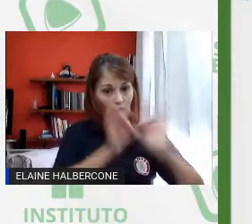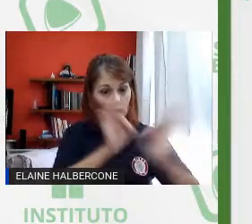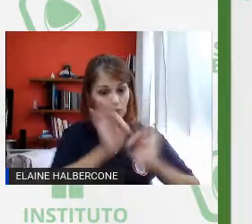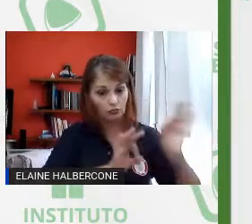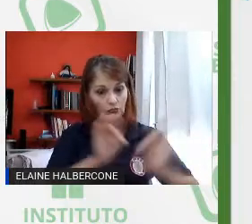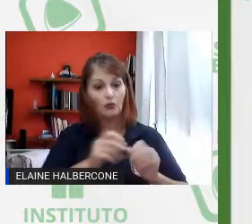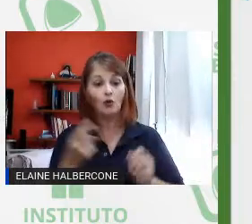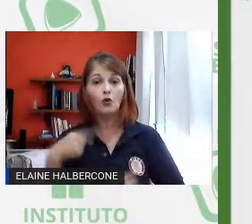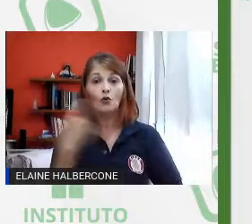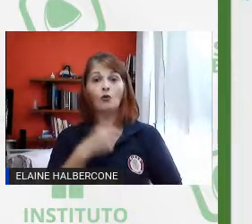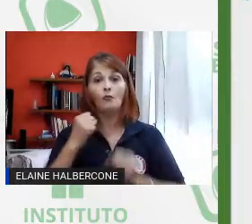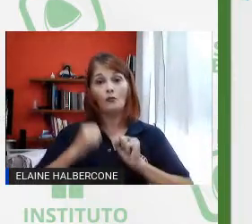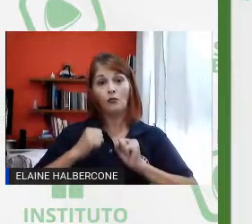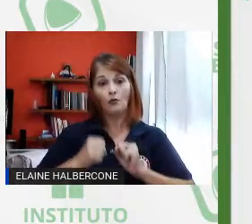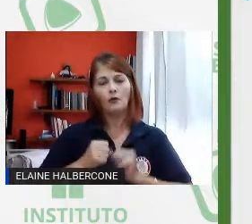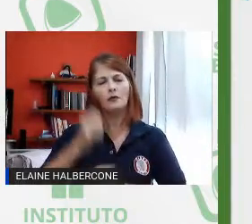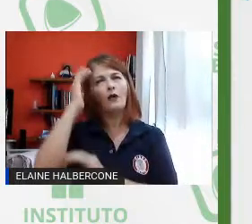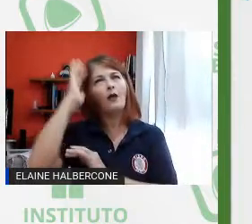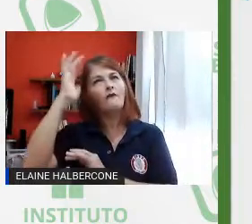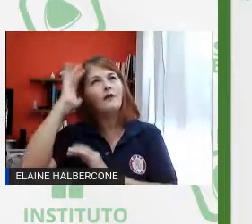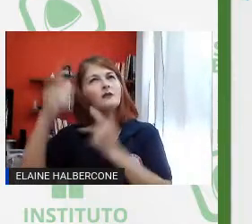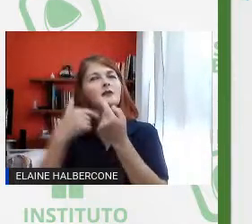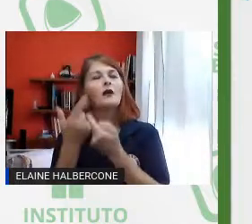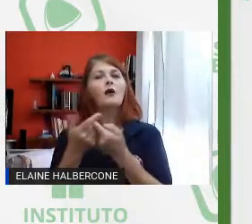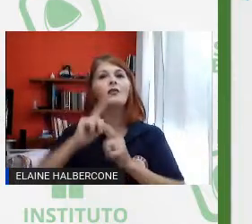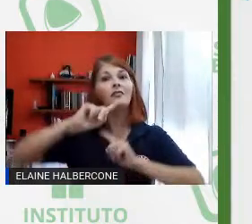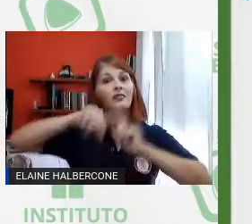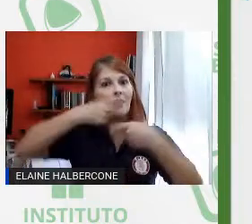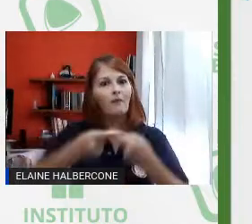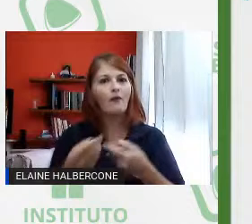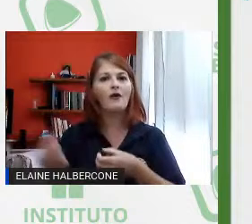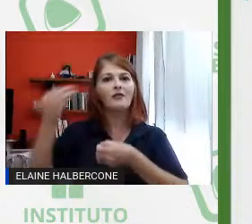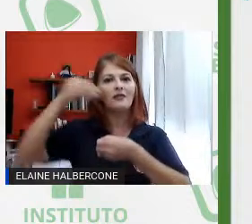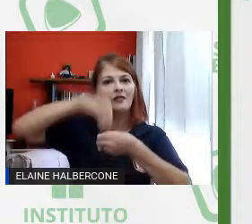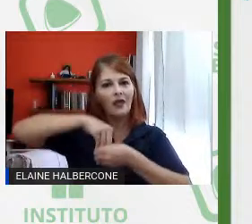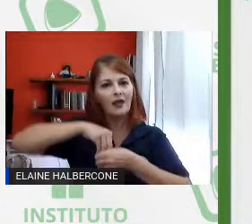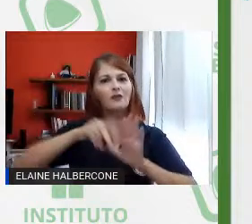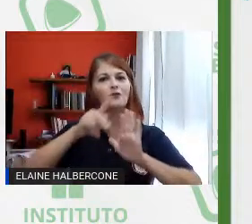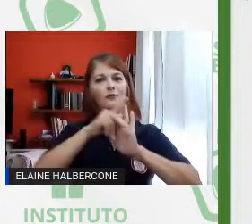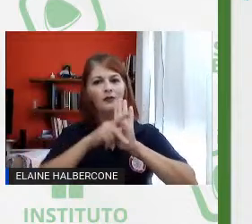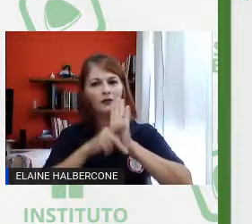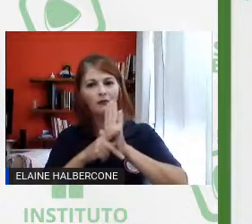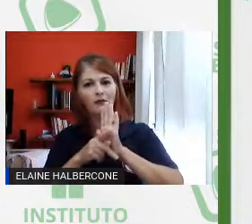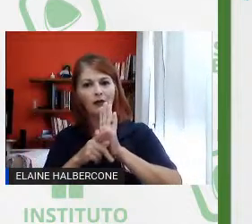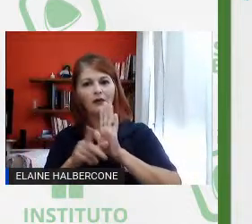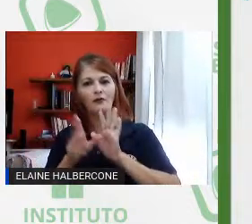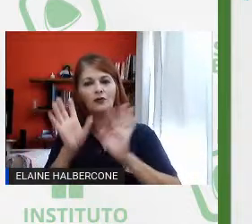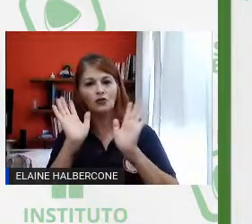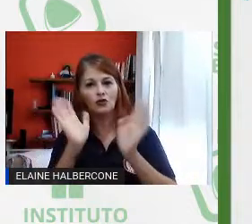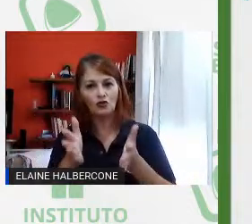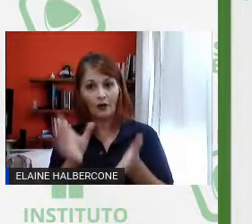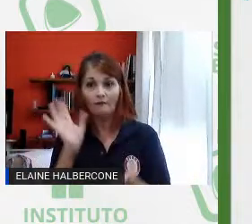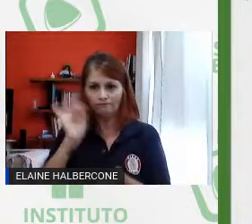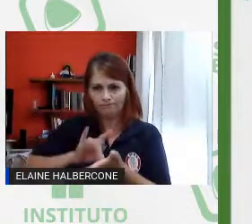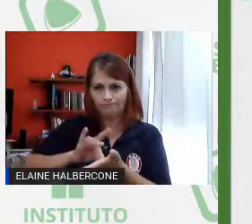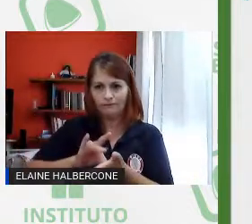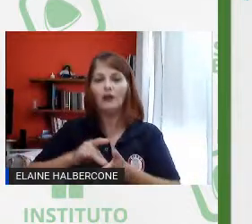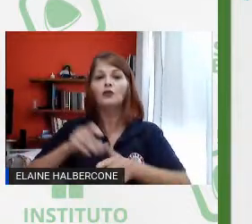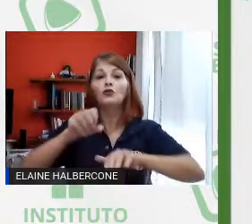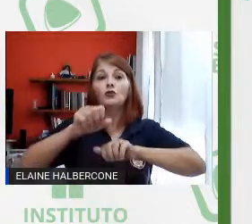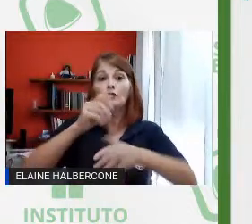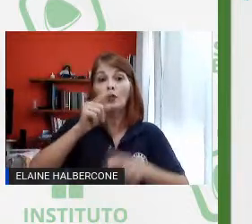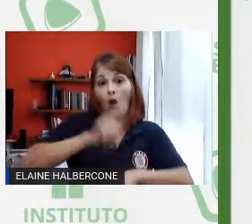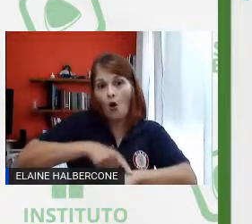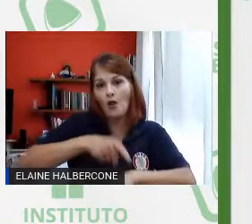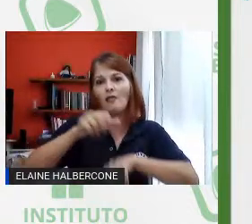pudemos fazer as reflexões prévias e depois, dentro do planejamento, tá, do planejamento, de fato, da regência, nós